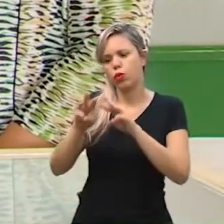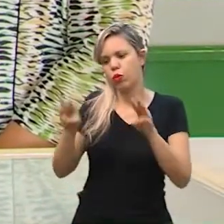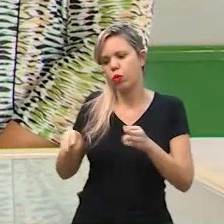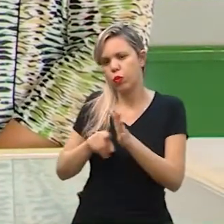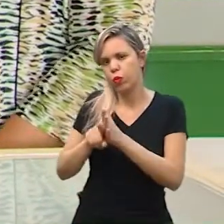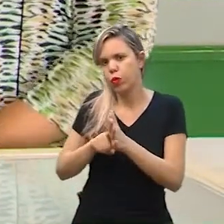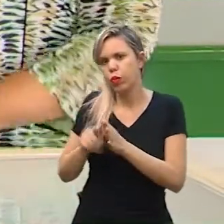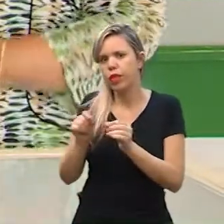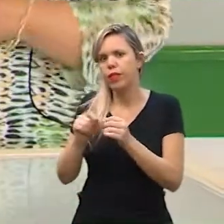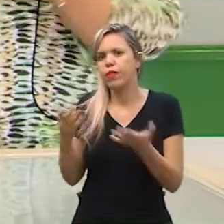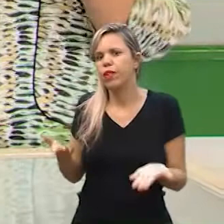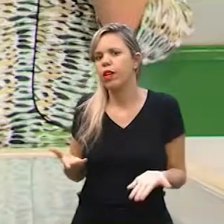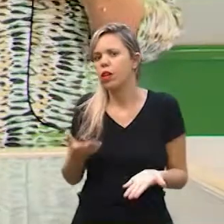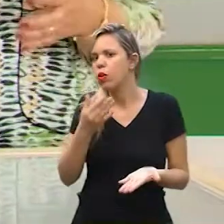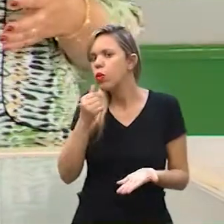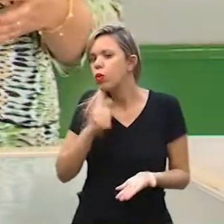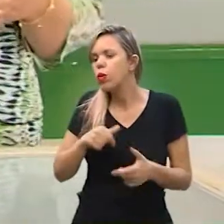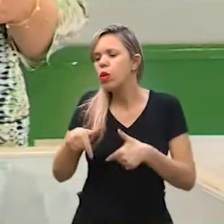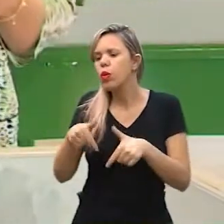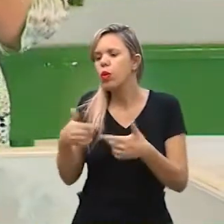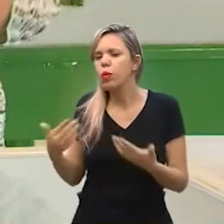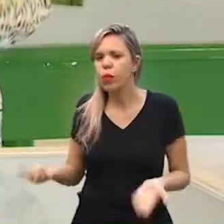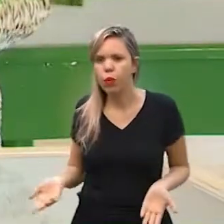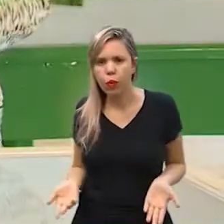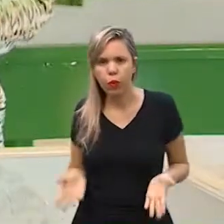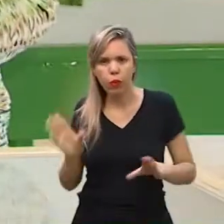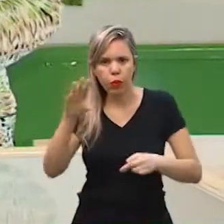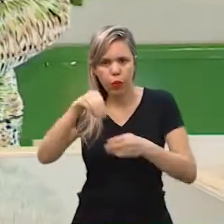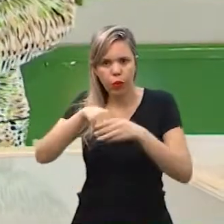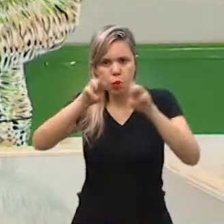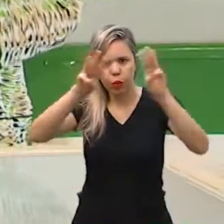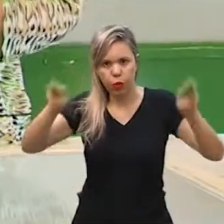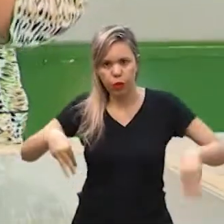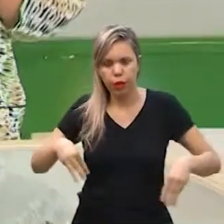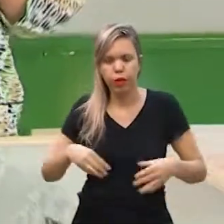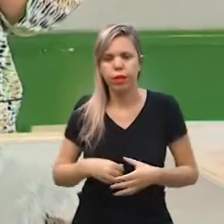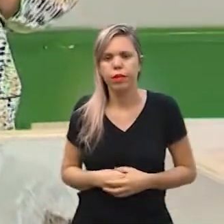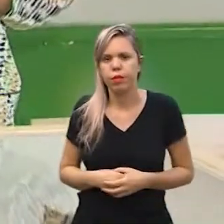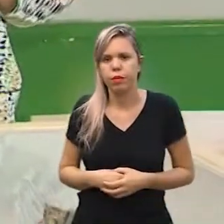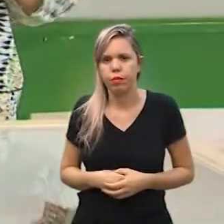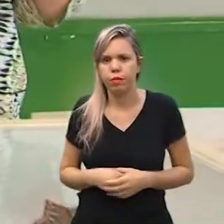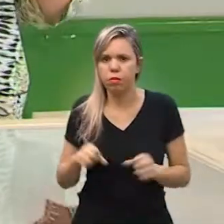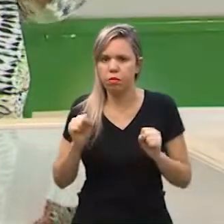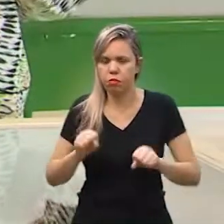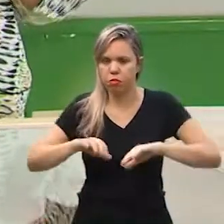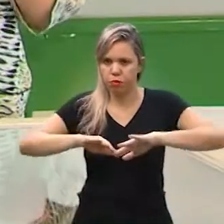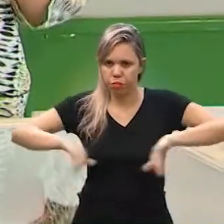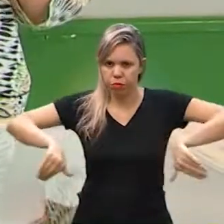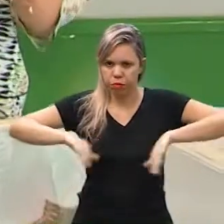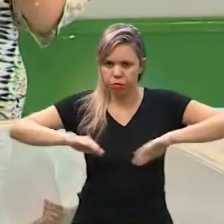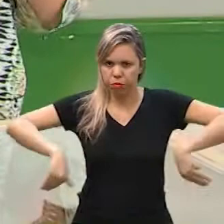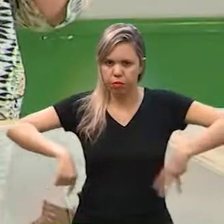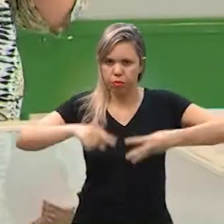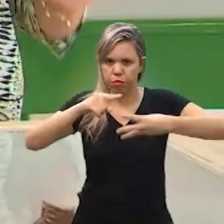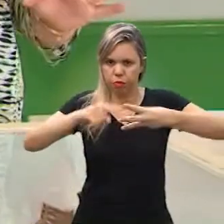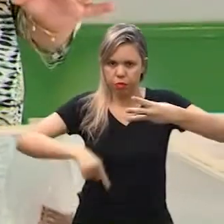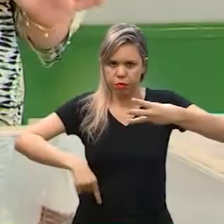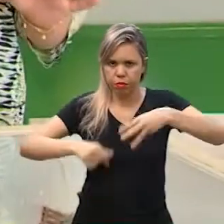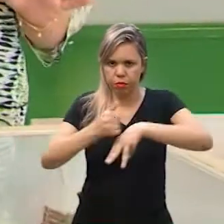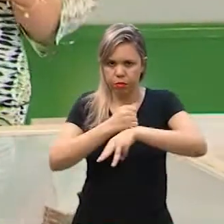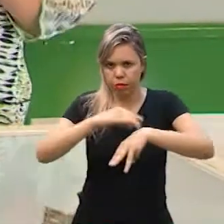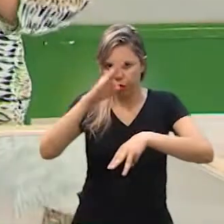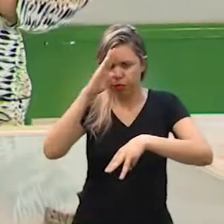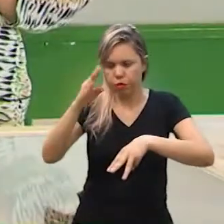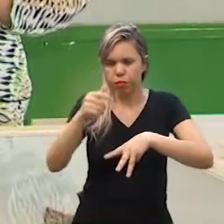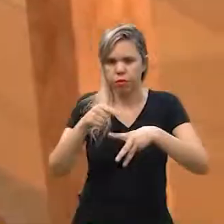museóloga? O trabalho dentro de um museu pode ser dividido em 3 áreas